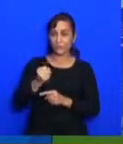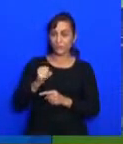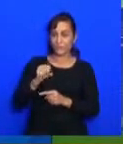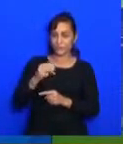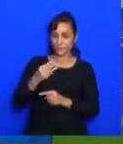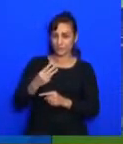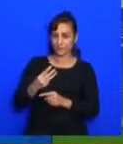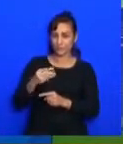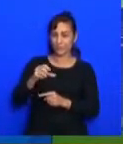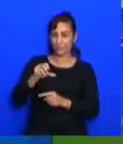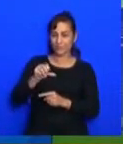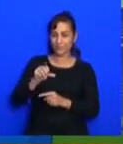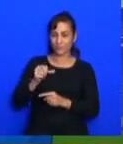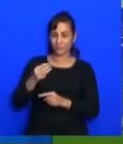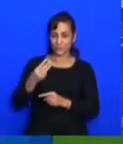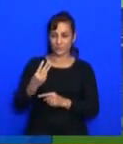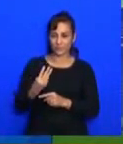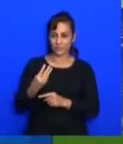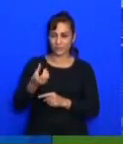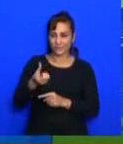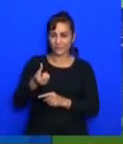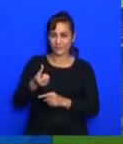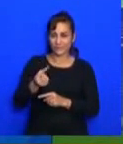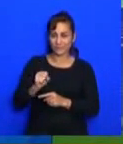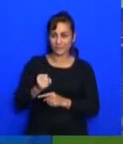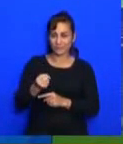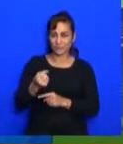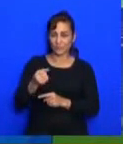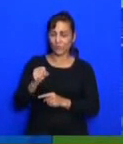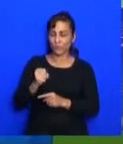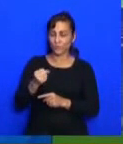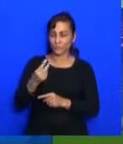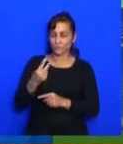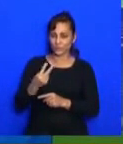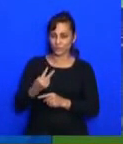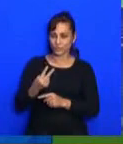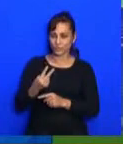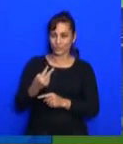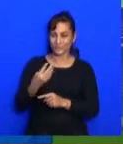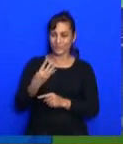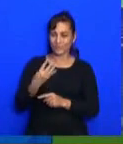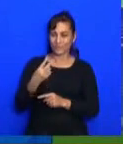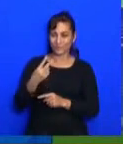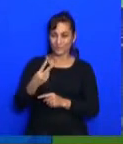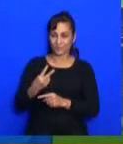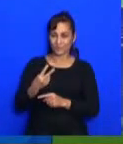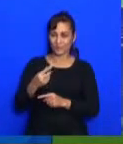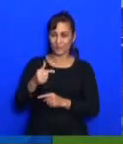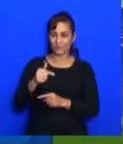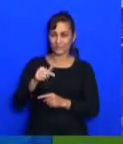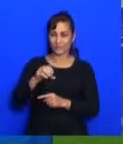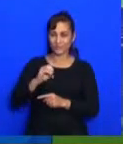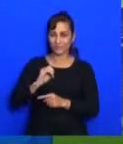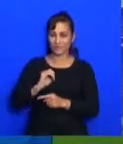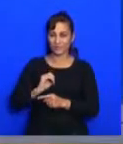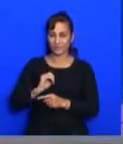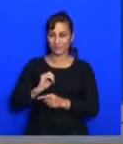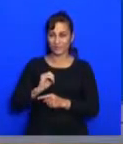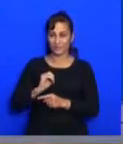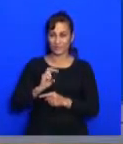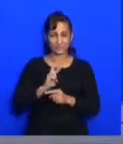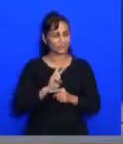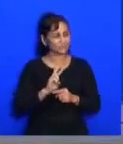33 83 93 68 82 42 e